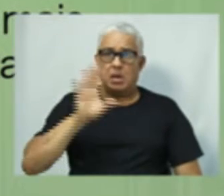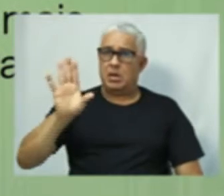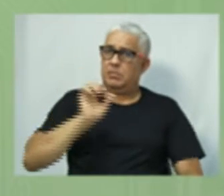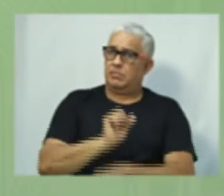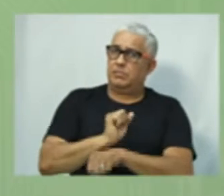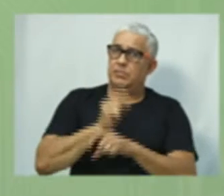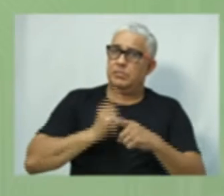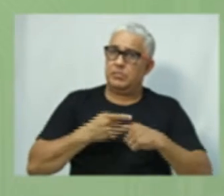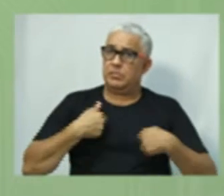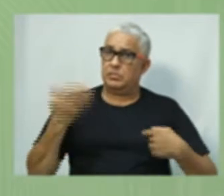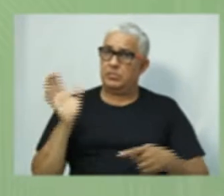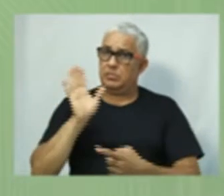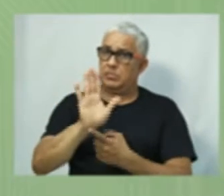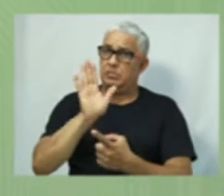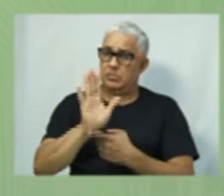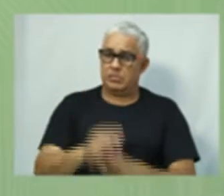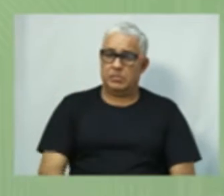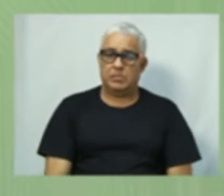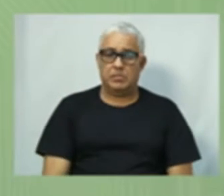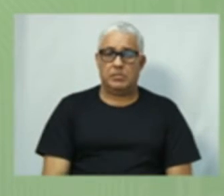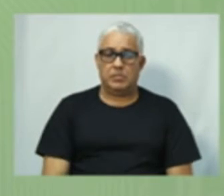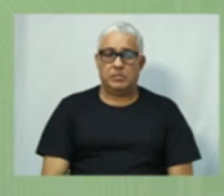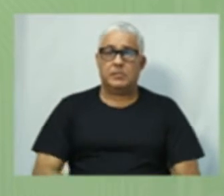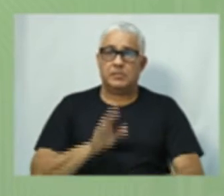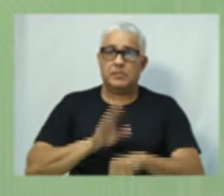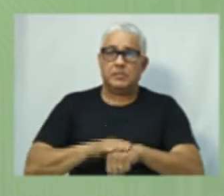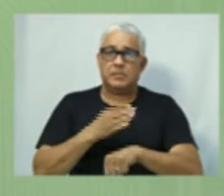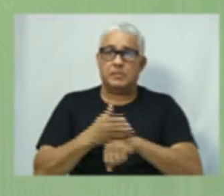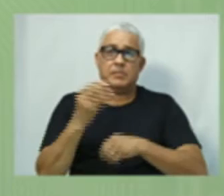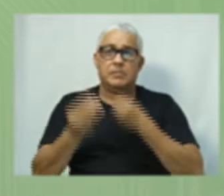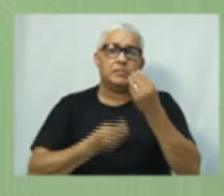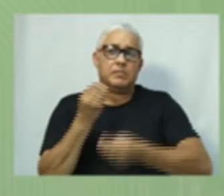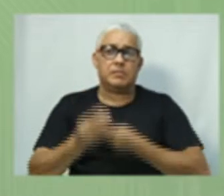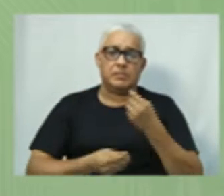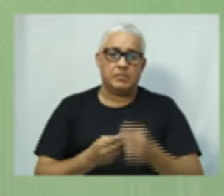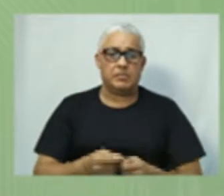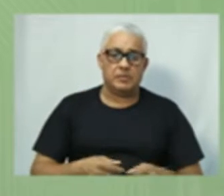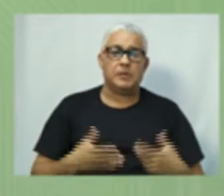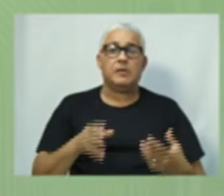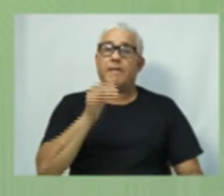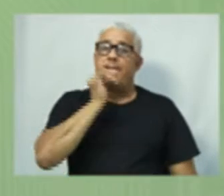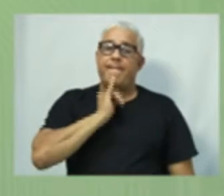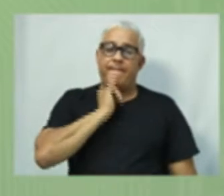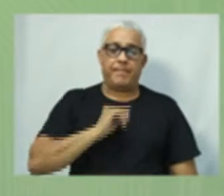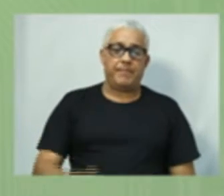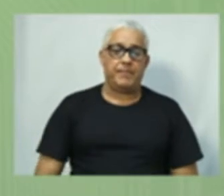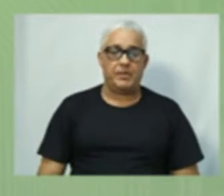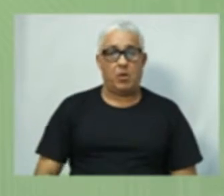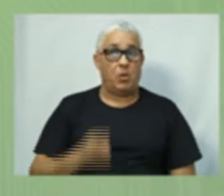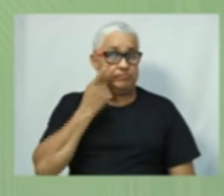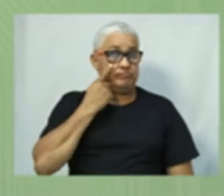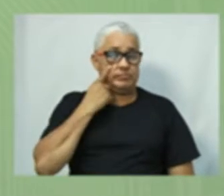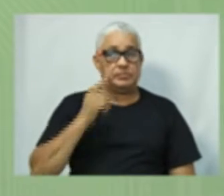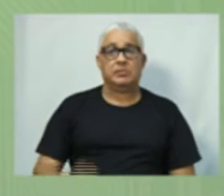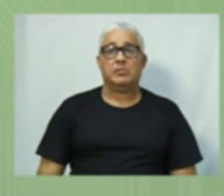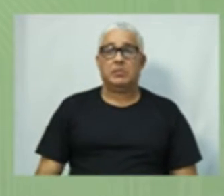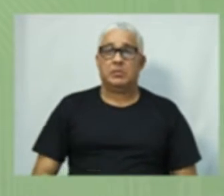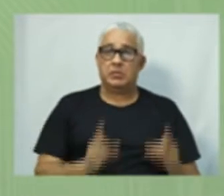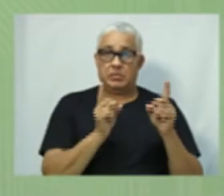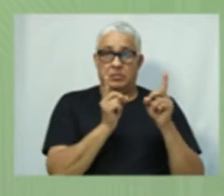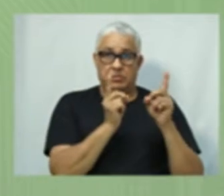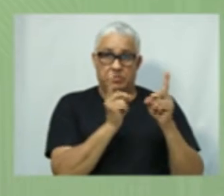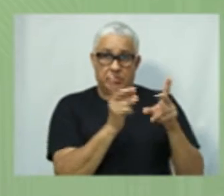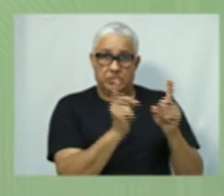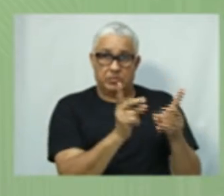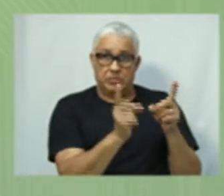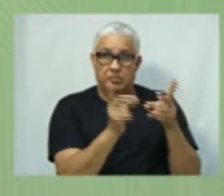porque eu quero mostrar na prática como isso funciona. Então vamos para um exemplo. Olha, na venda, qual